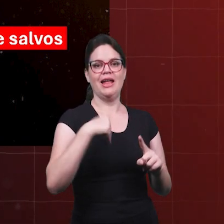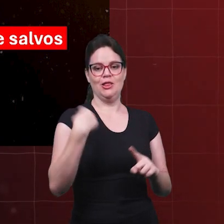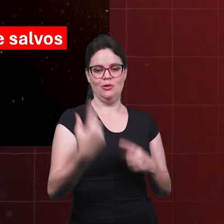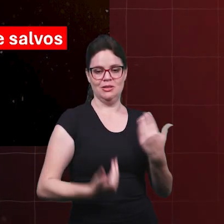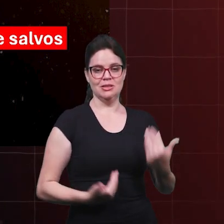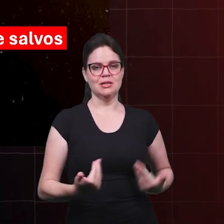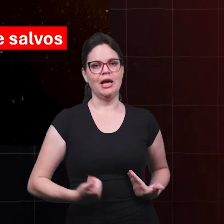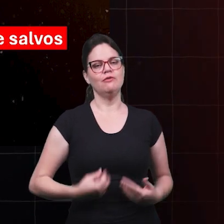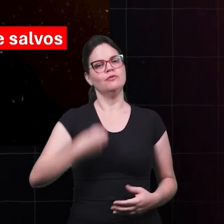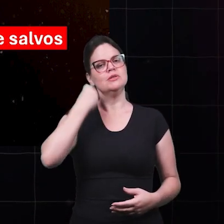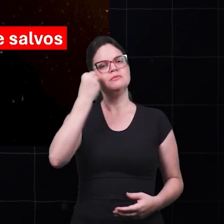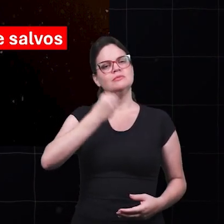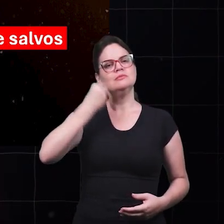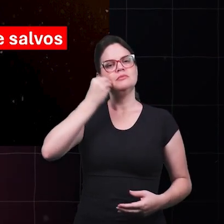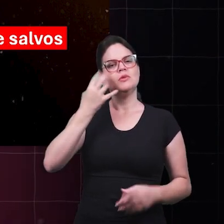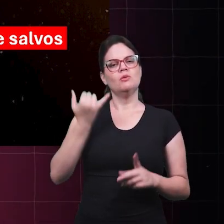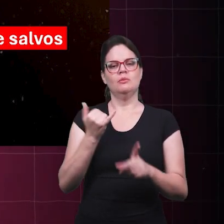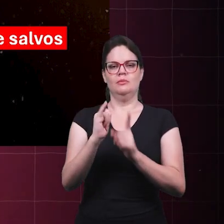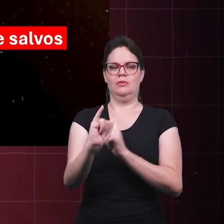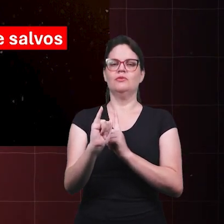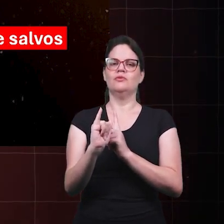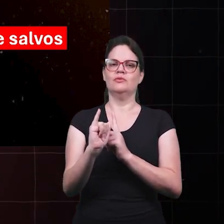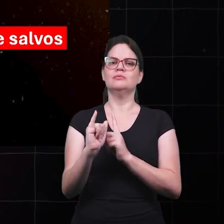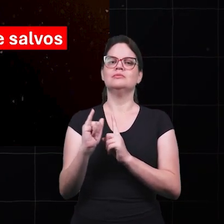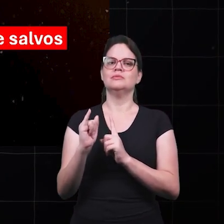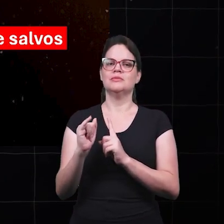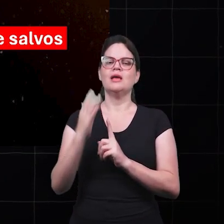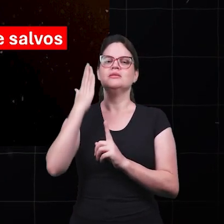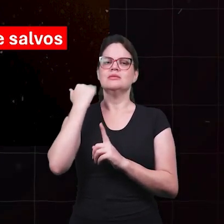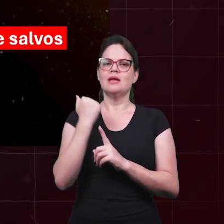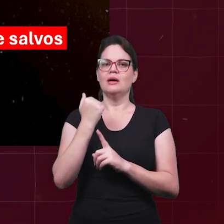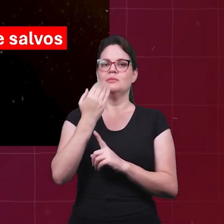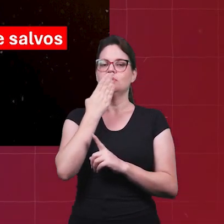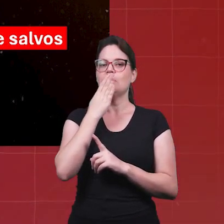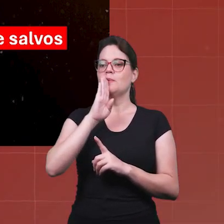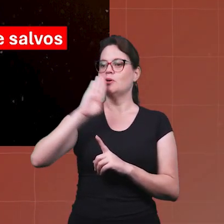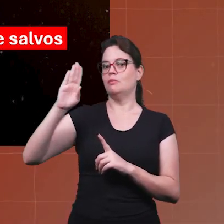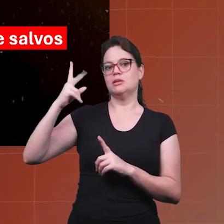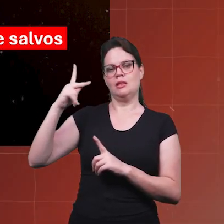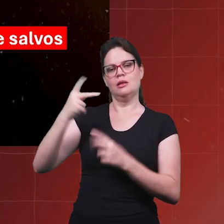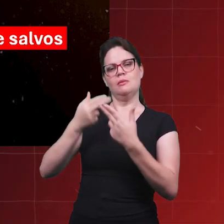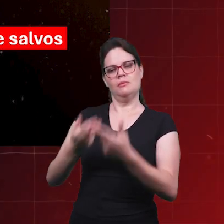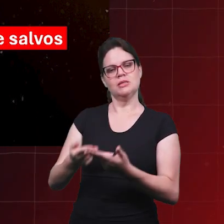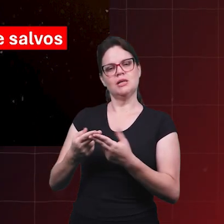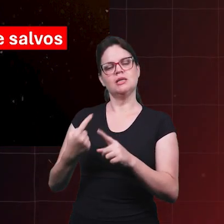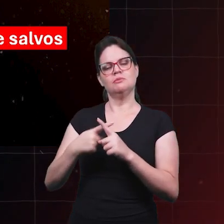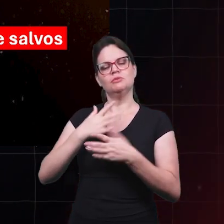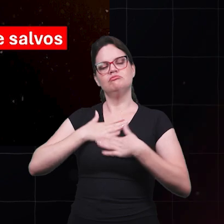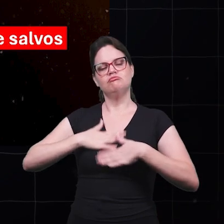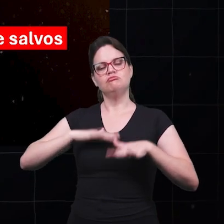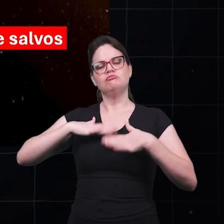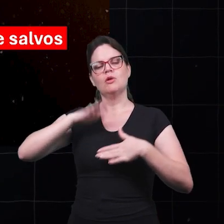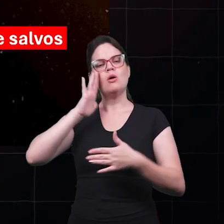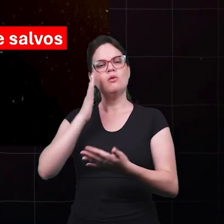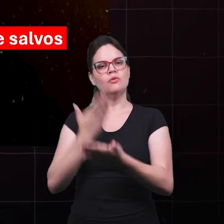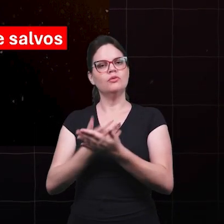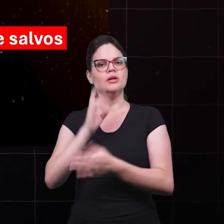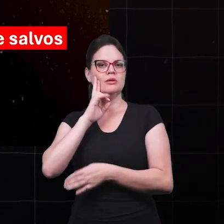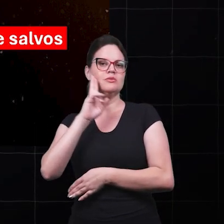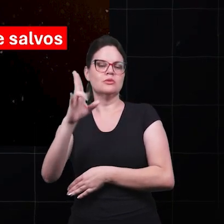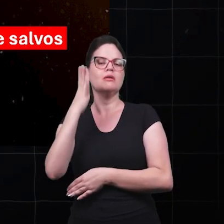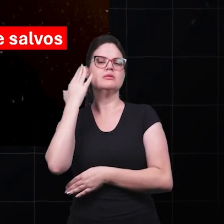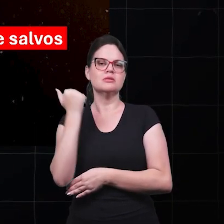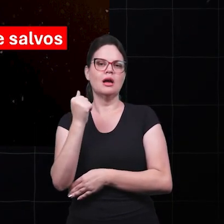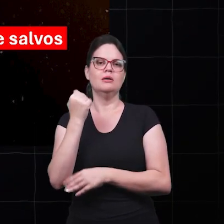o profético. Ela vive o profético. Então, ela guarda com paciência, porque descansa no Senhor. E quando Jesus